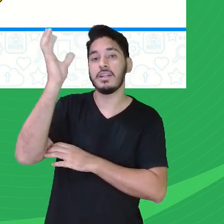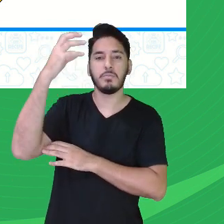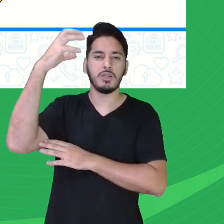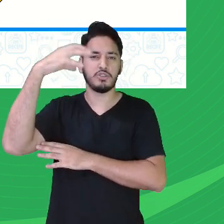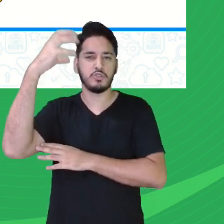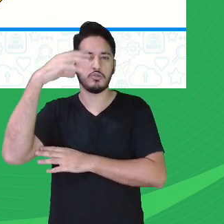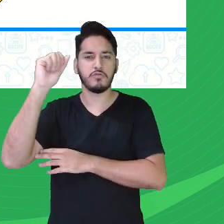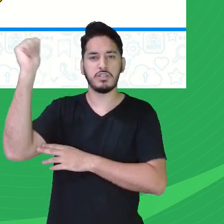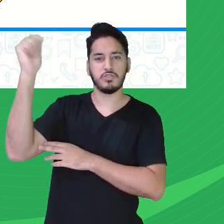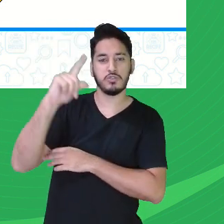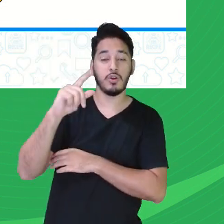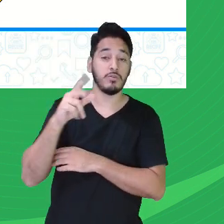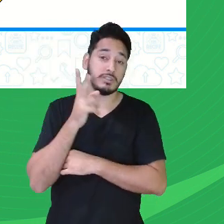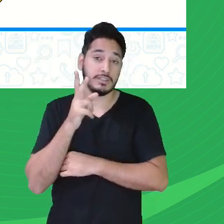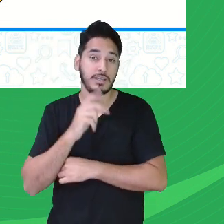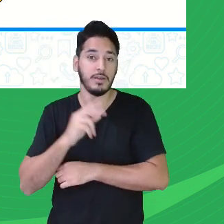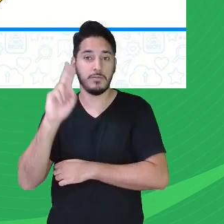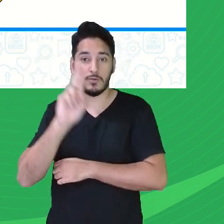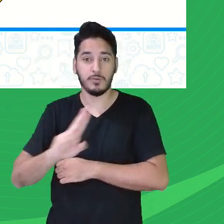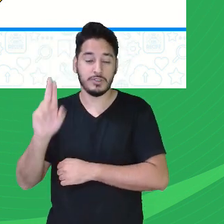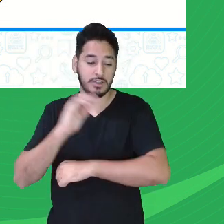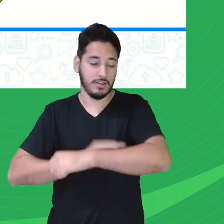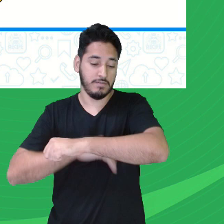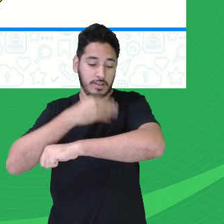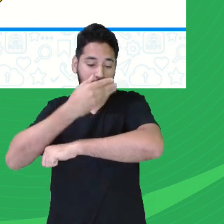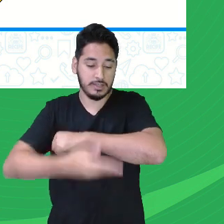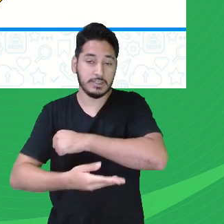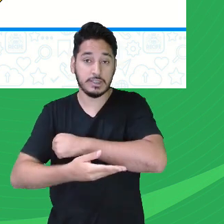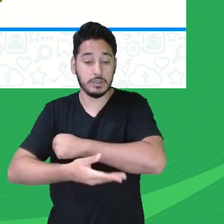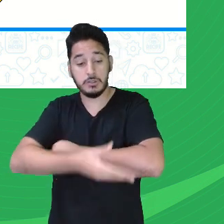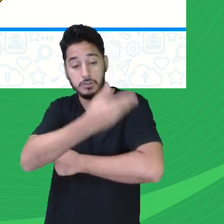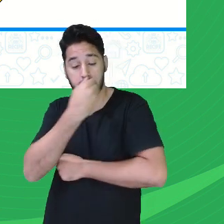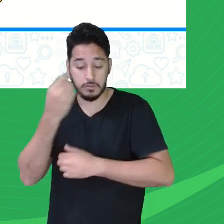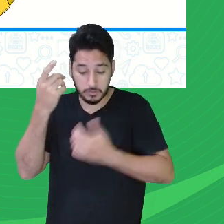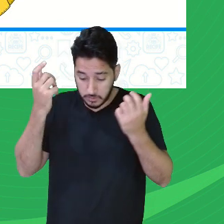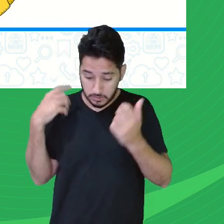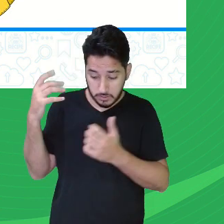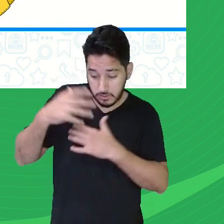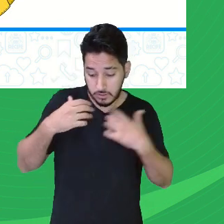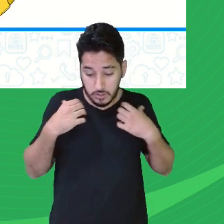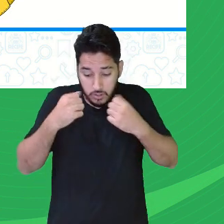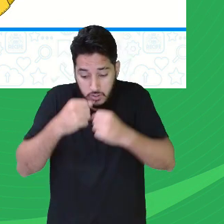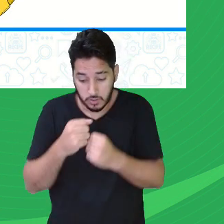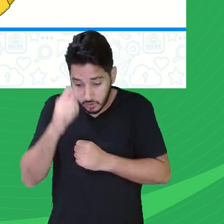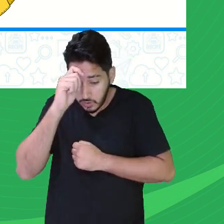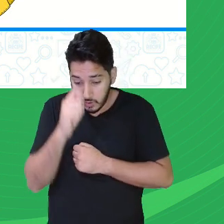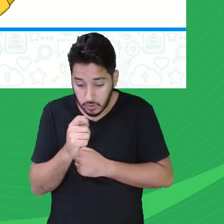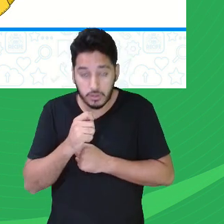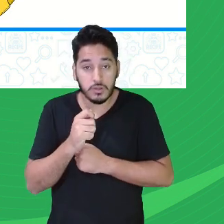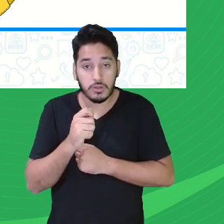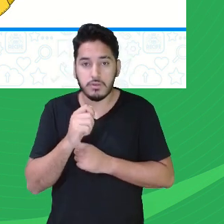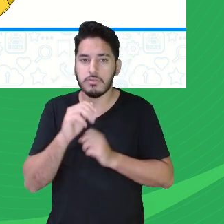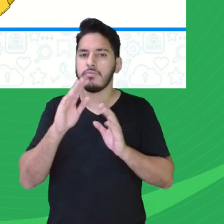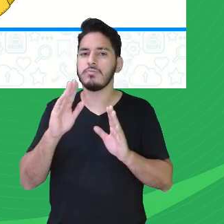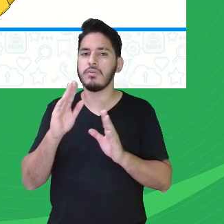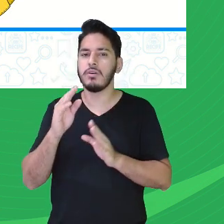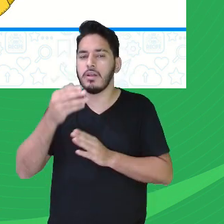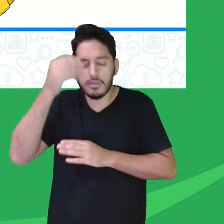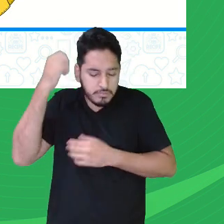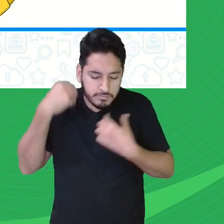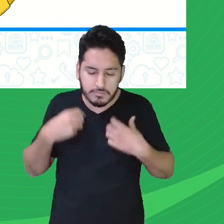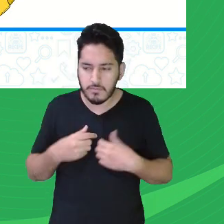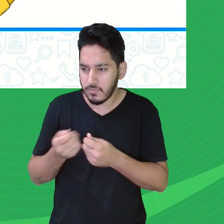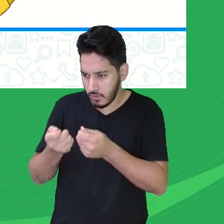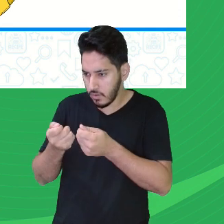mais imprevisíveis. A capa era sempre um abrigo garantido. Leôncio ofereceu a